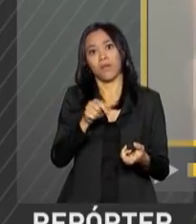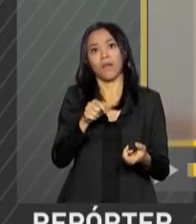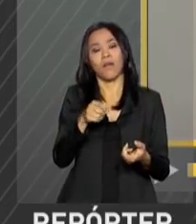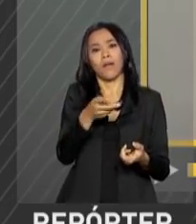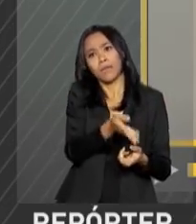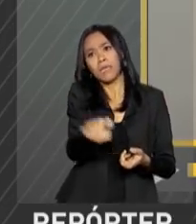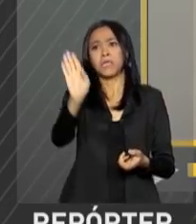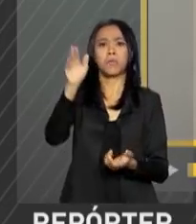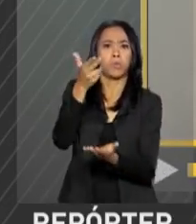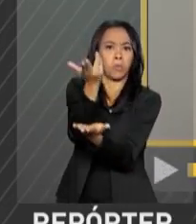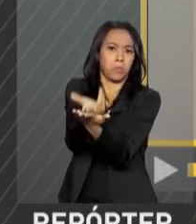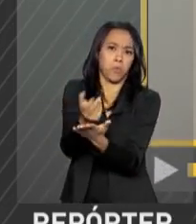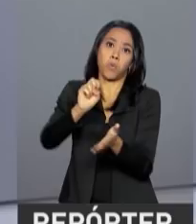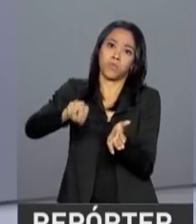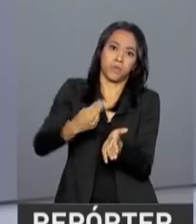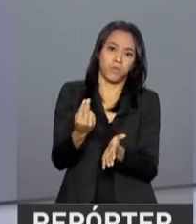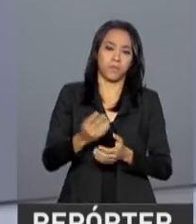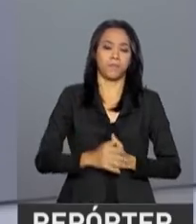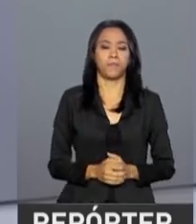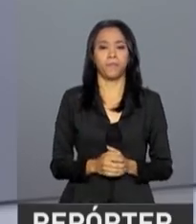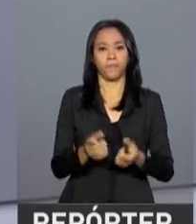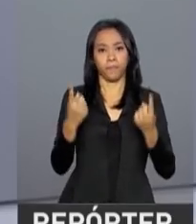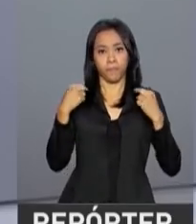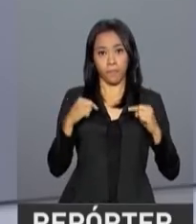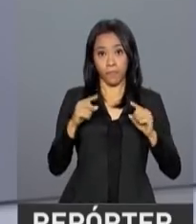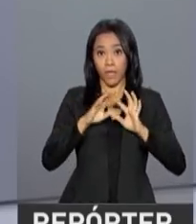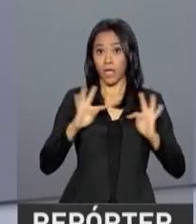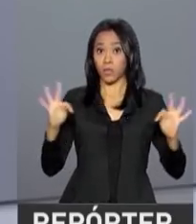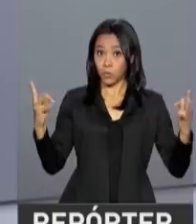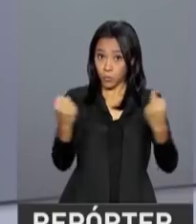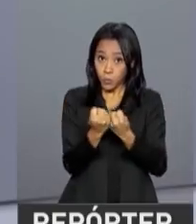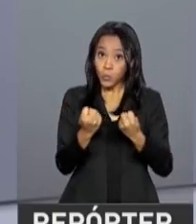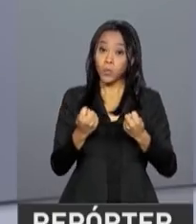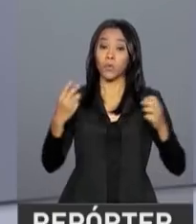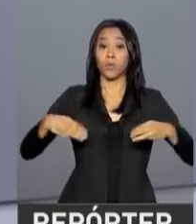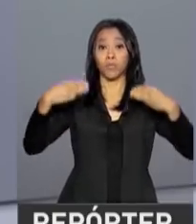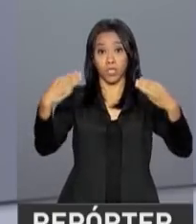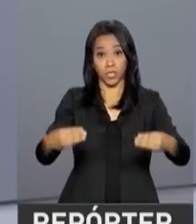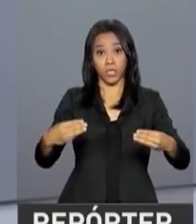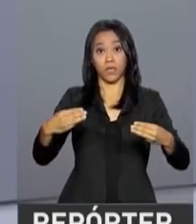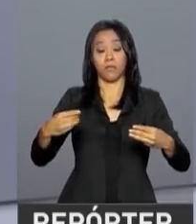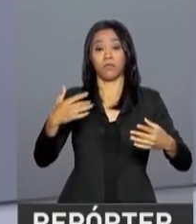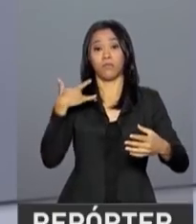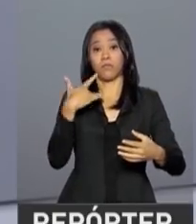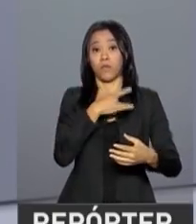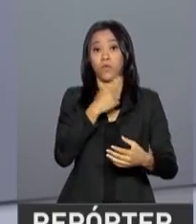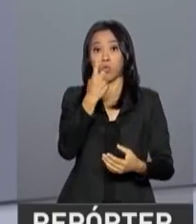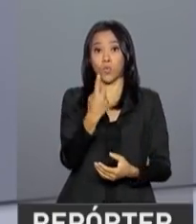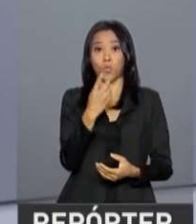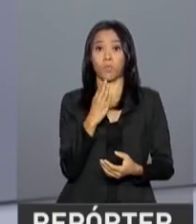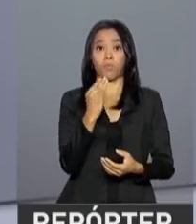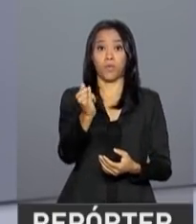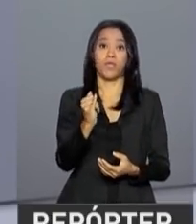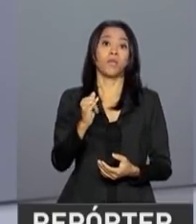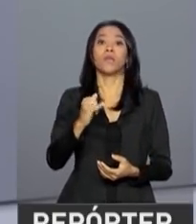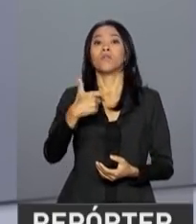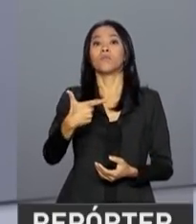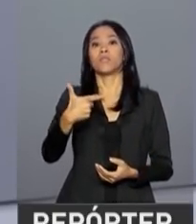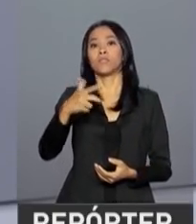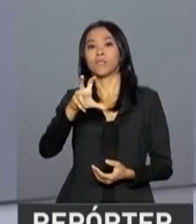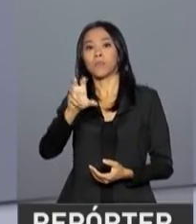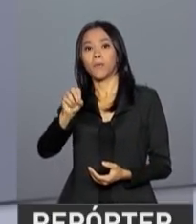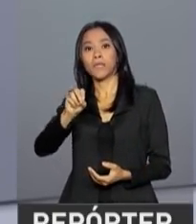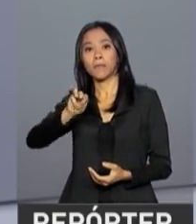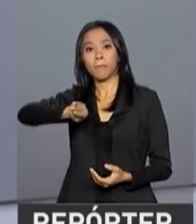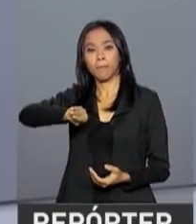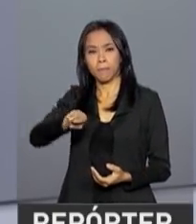ou para uma cirurgia ao todo o ministério deve investir um bilhão e duzentos e cinquenta milhões de reais na formação